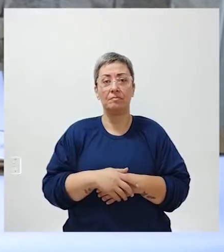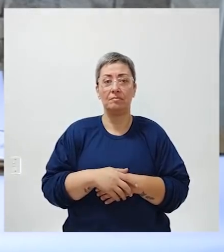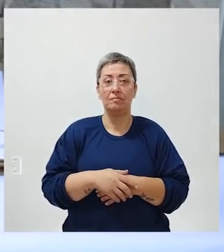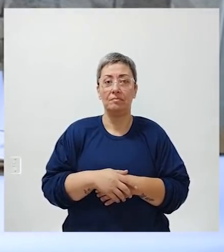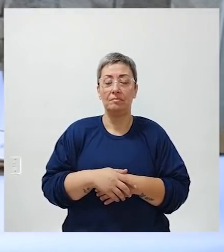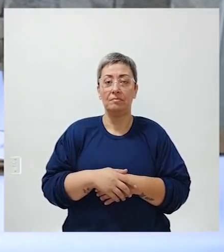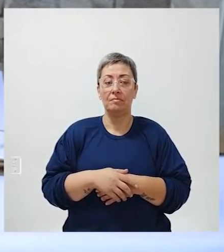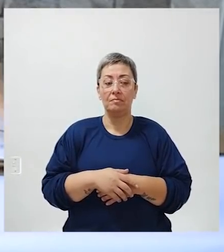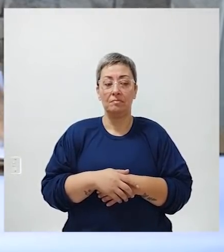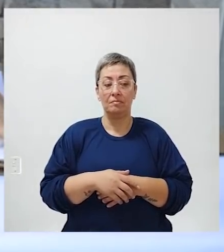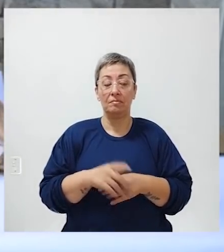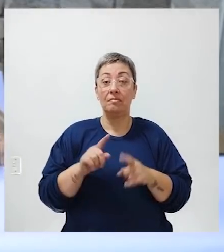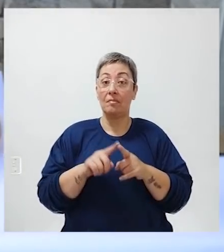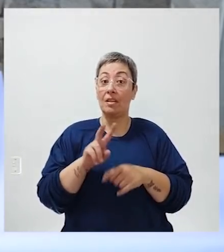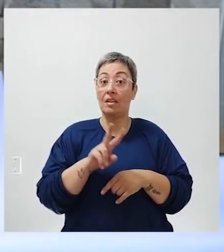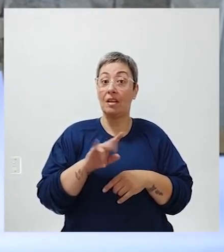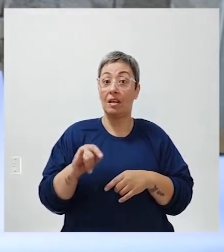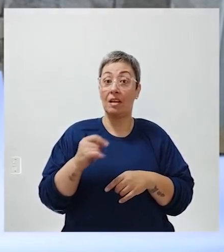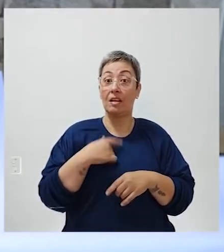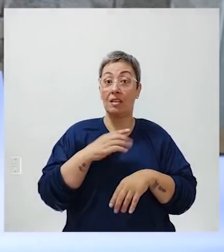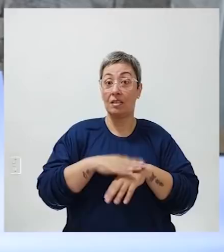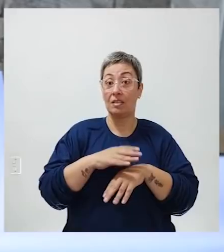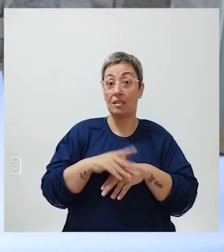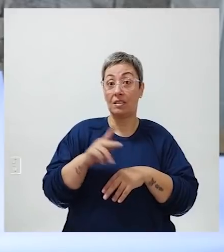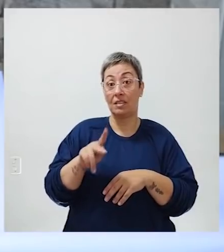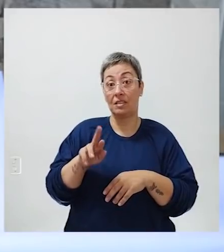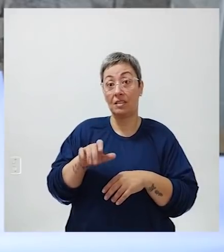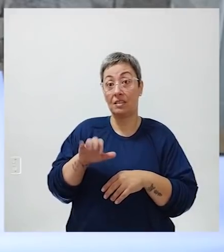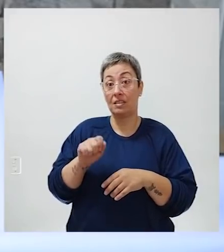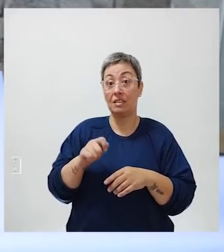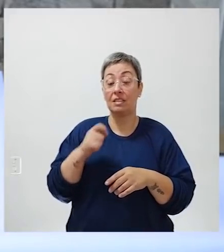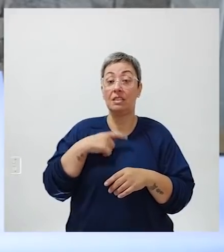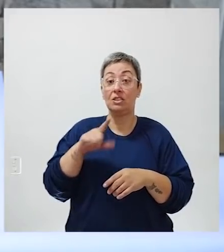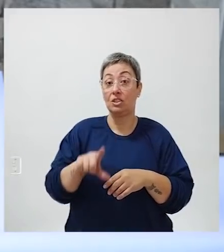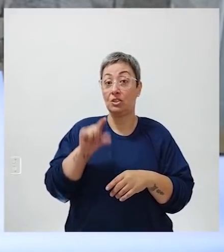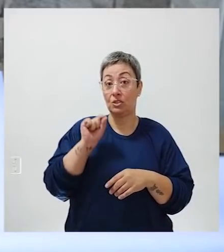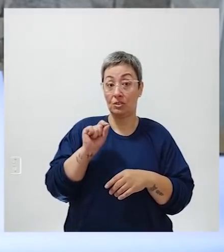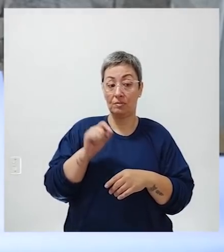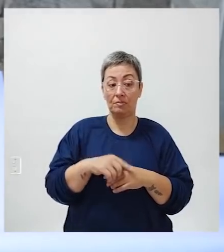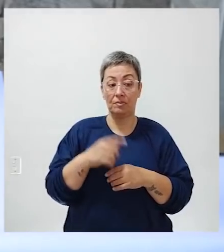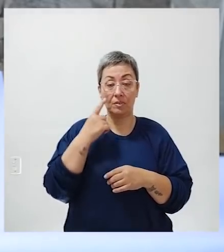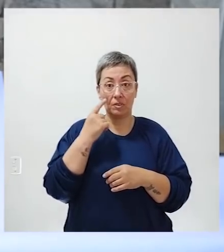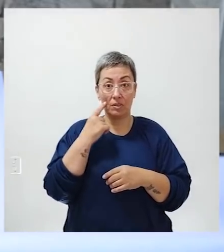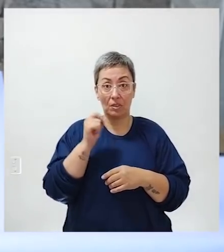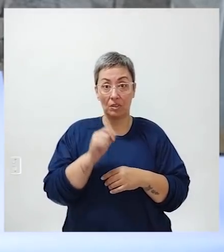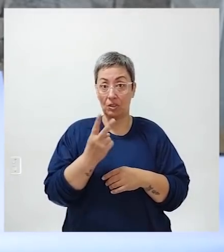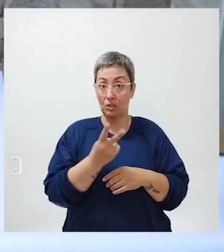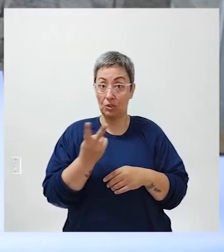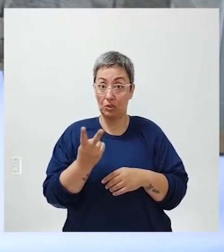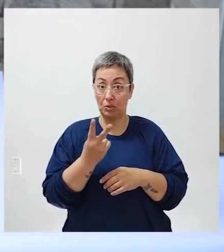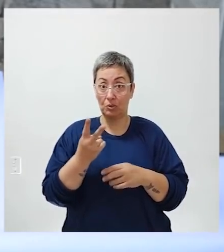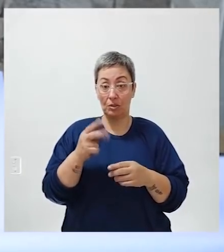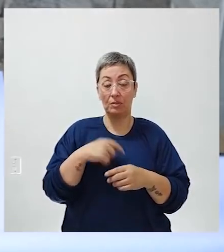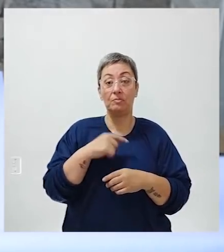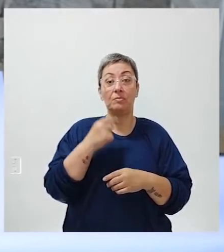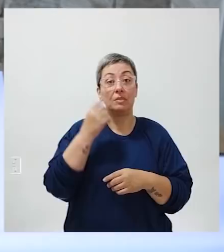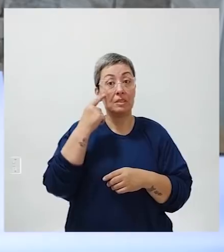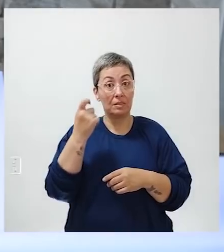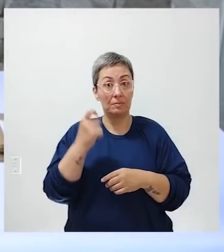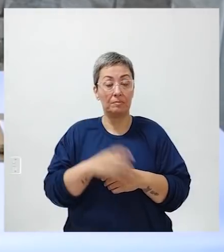dentes. E nós vamos fazer parlendas de escolha. Vamos dar duas sugestões.